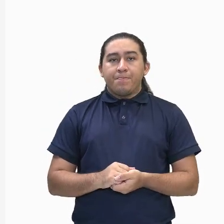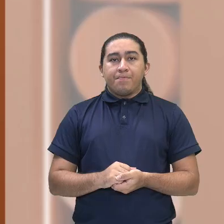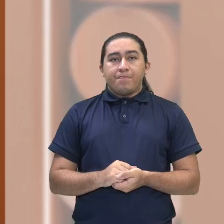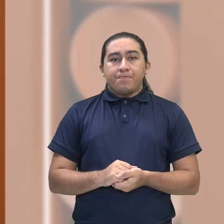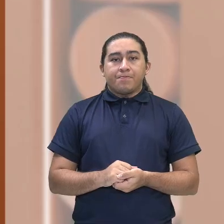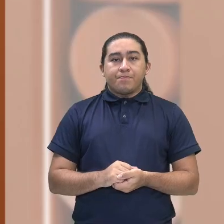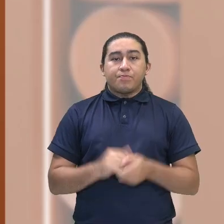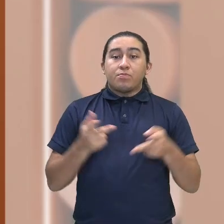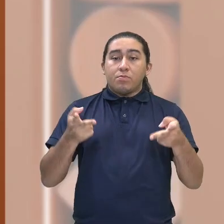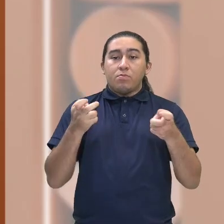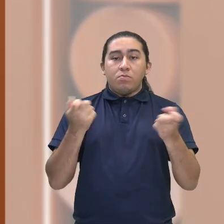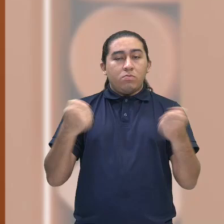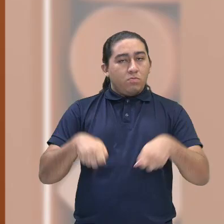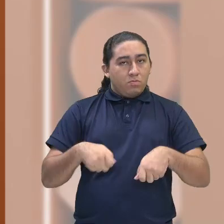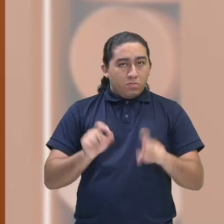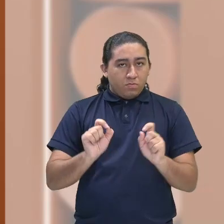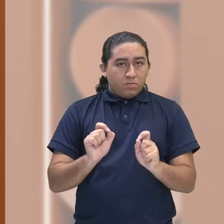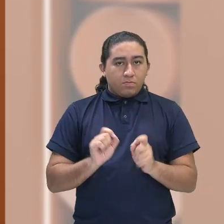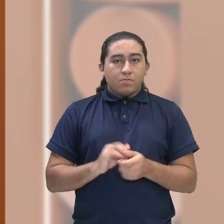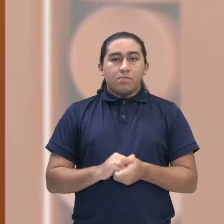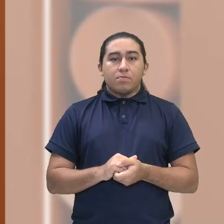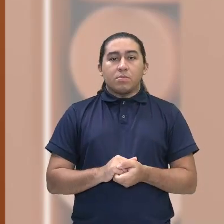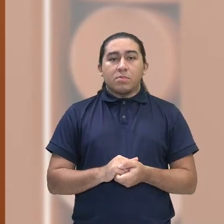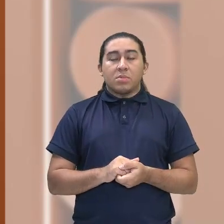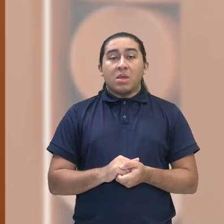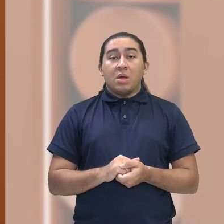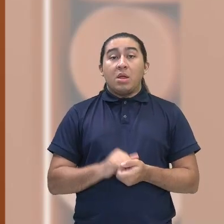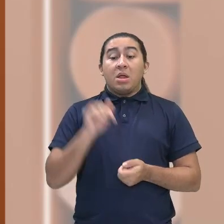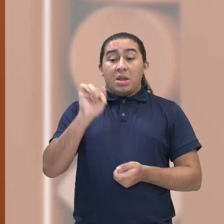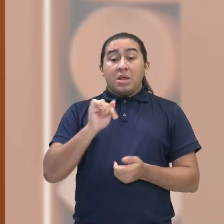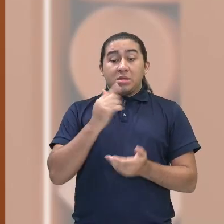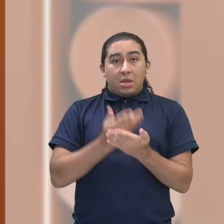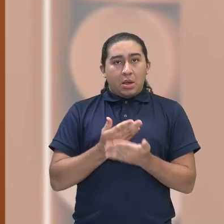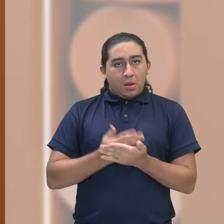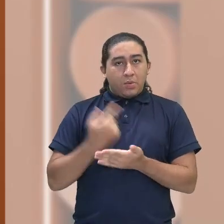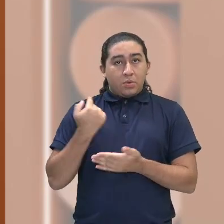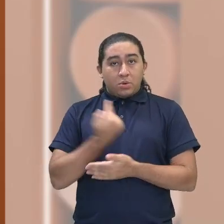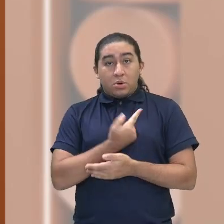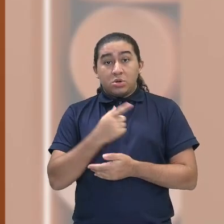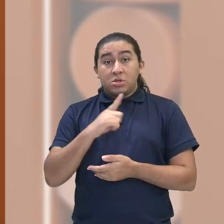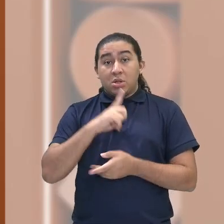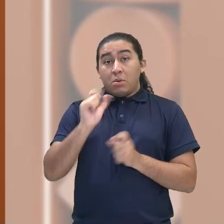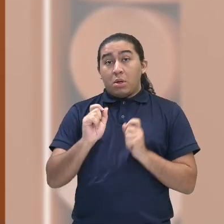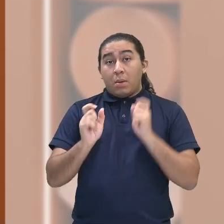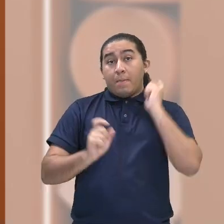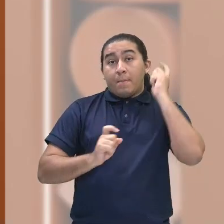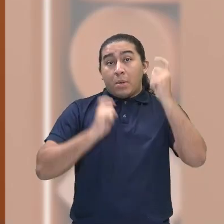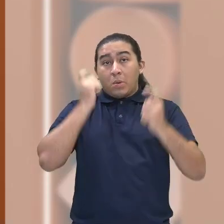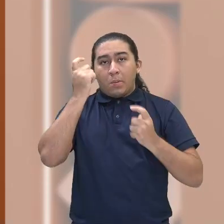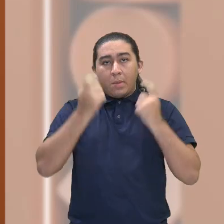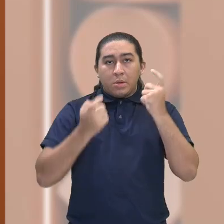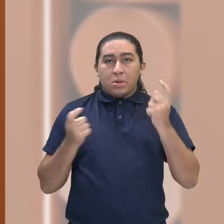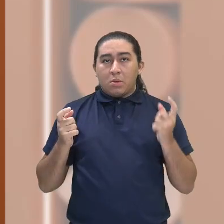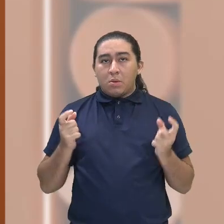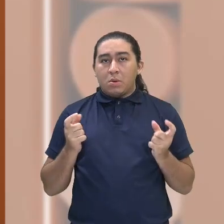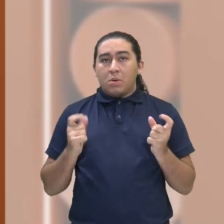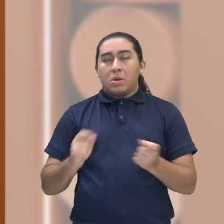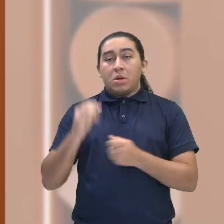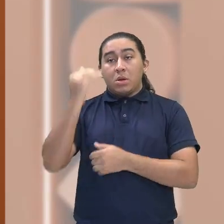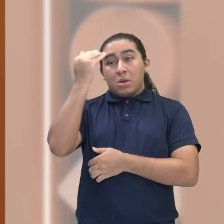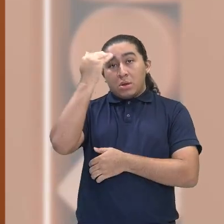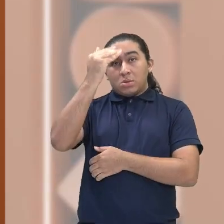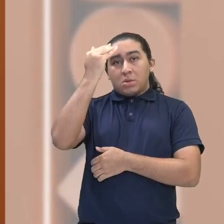perceber que em nossa aula tivemos a preocupação de